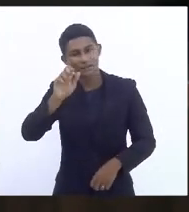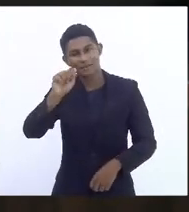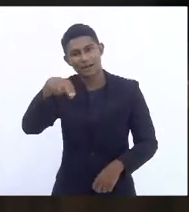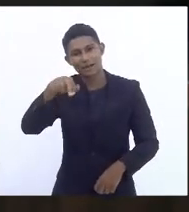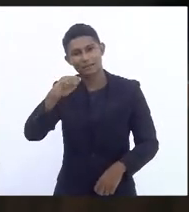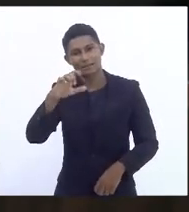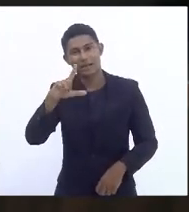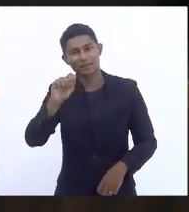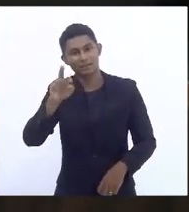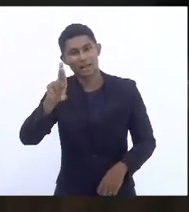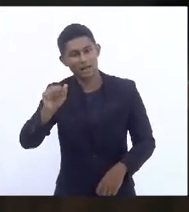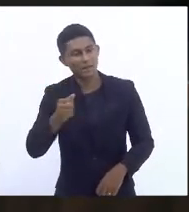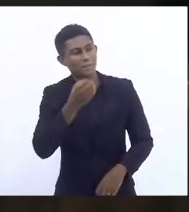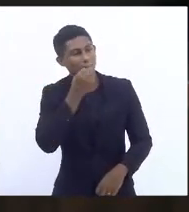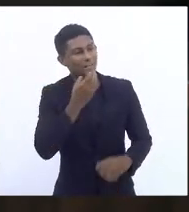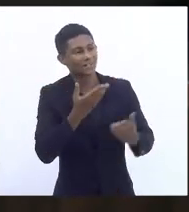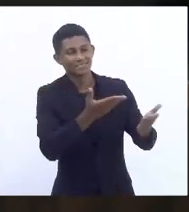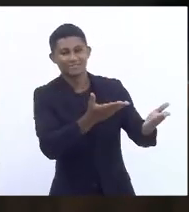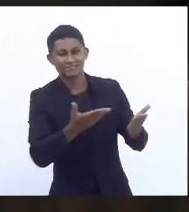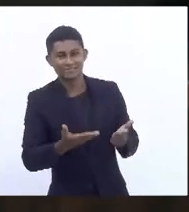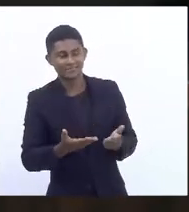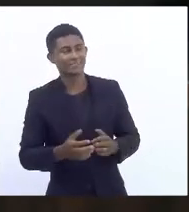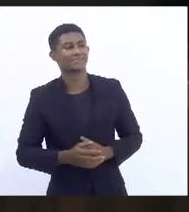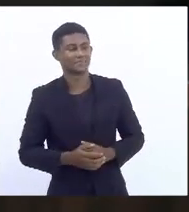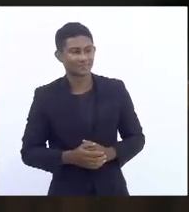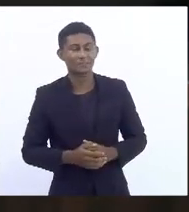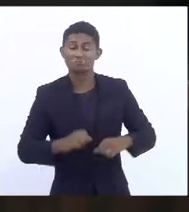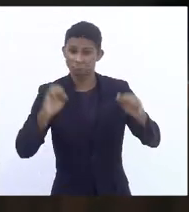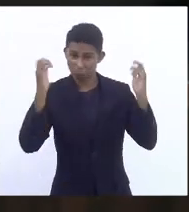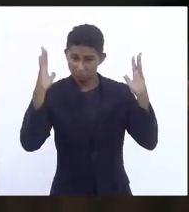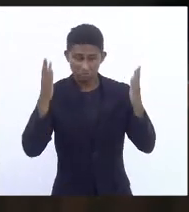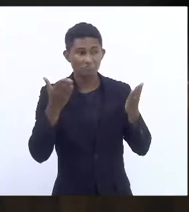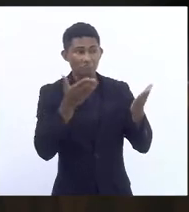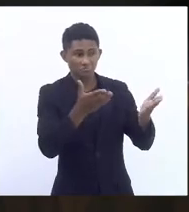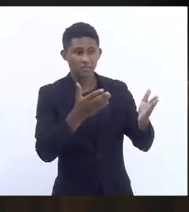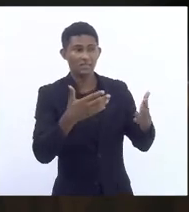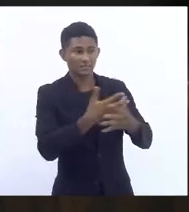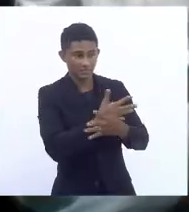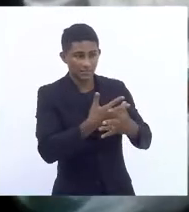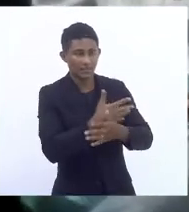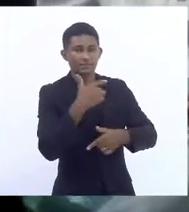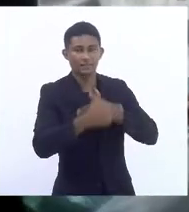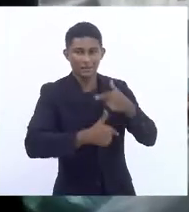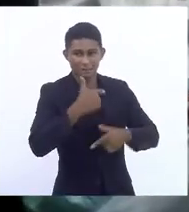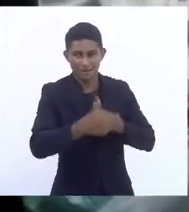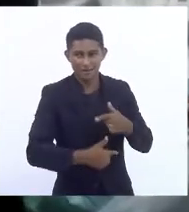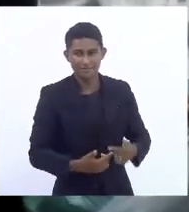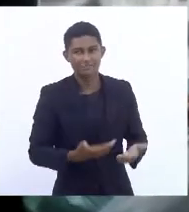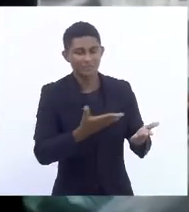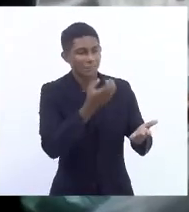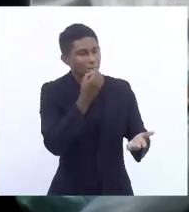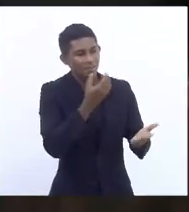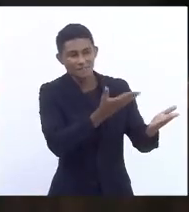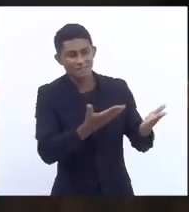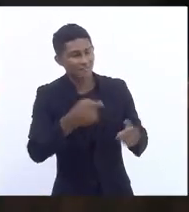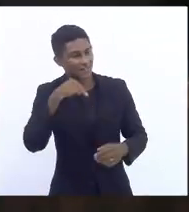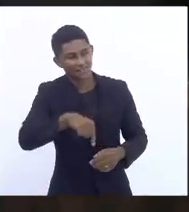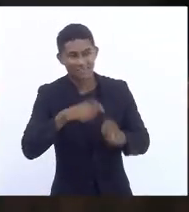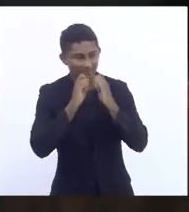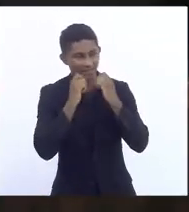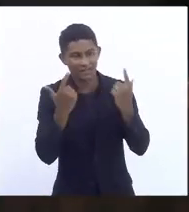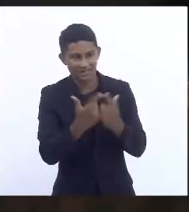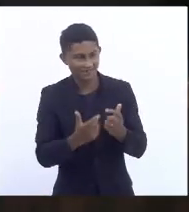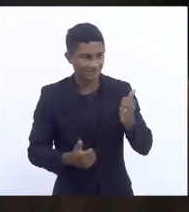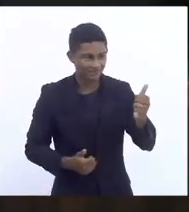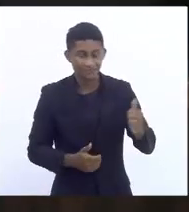muito bem-vinda, a casa é nossa. Parabéns lá pelo trabalho na sua cidade. Seja sempre muito bem-vinda na Alerj, vereadora.